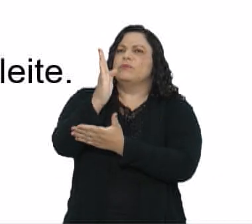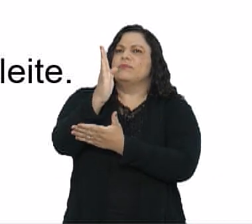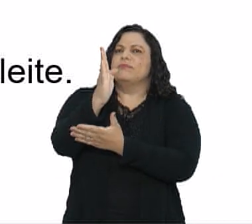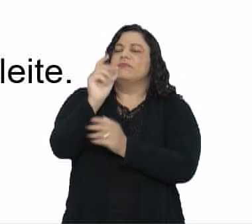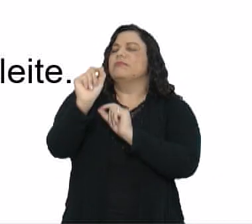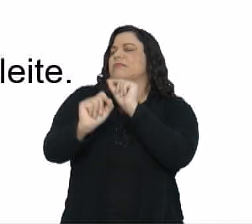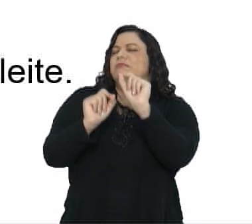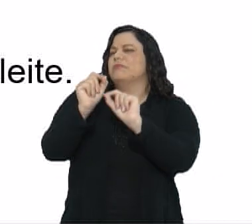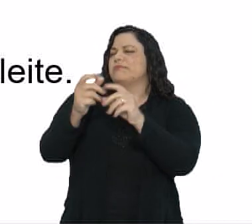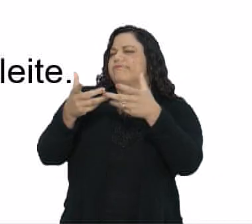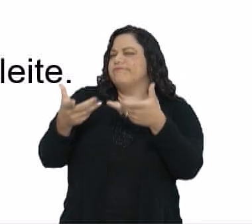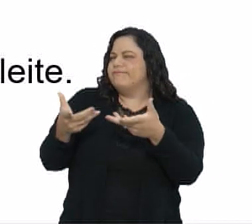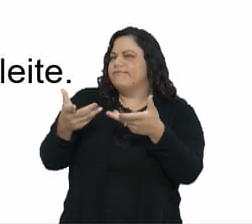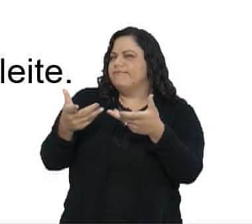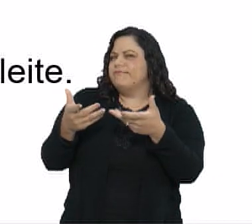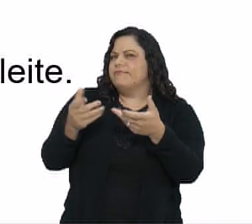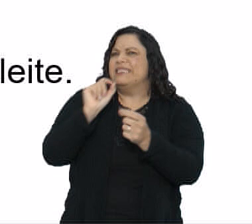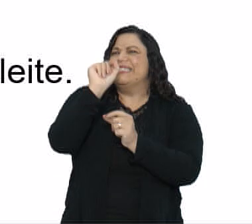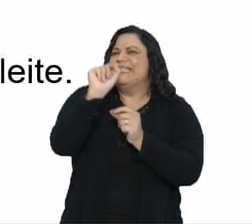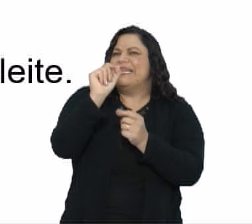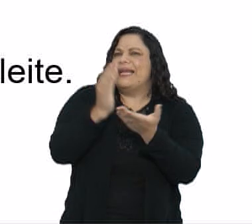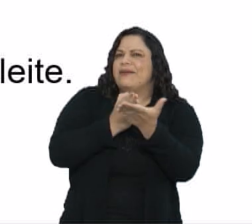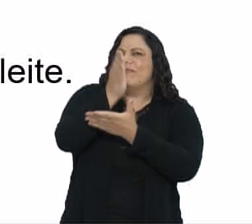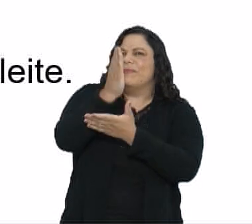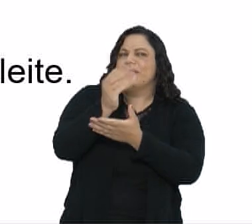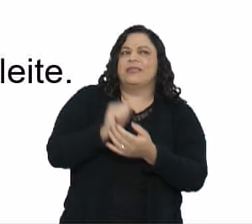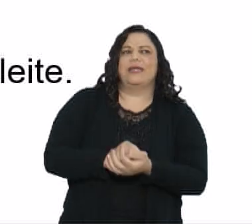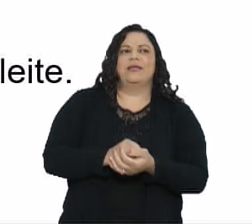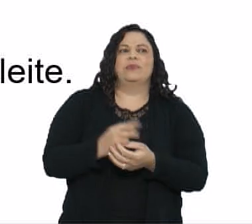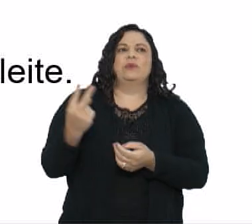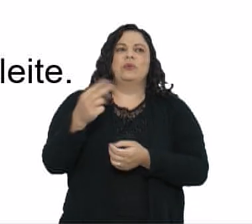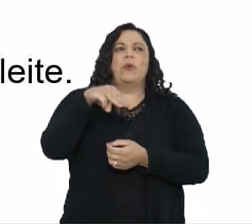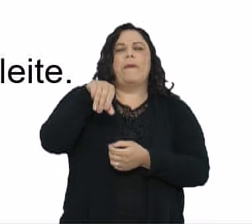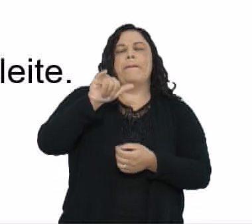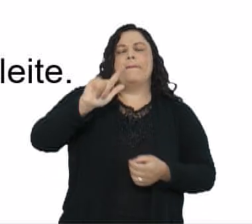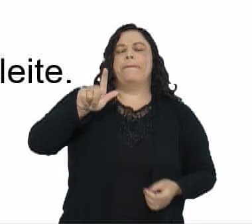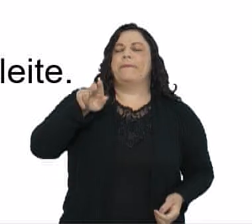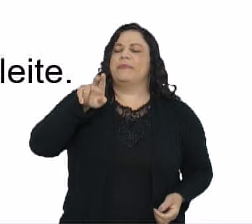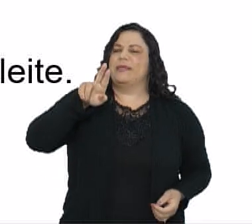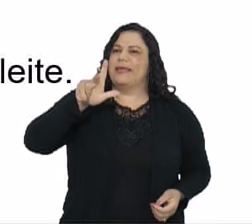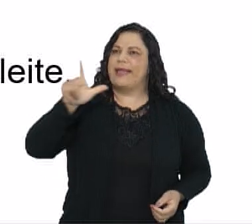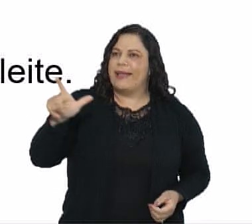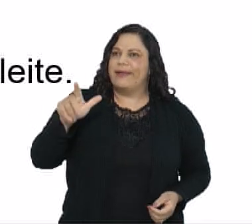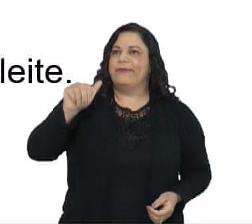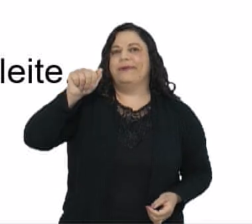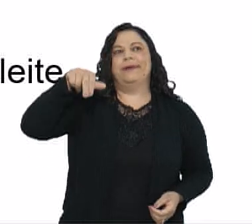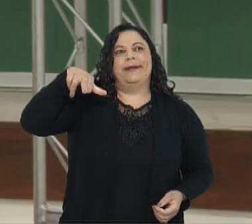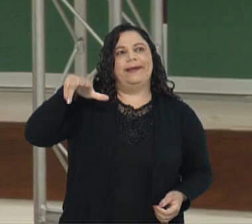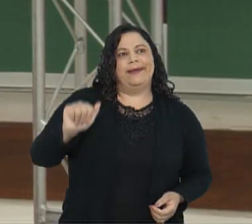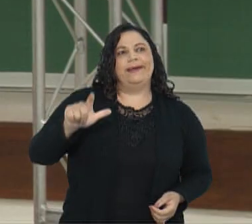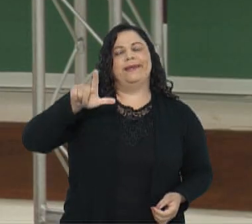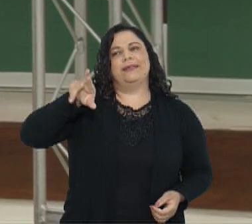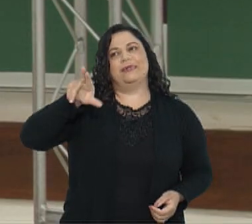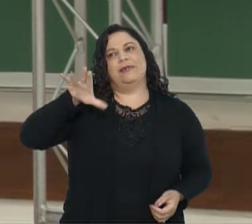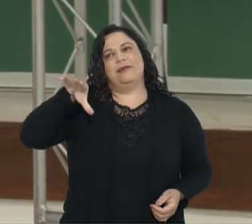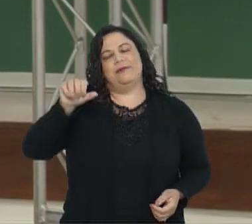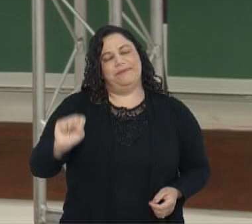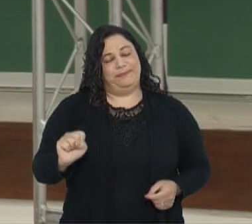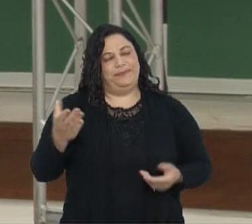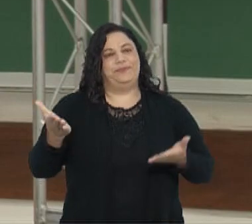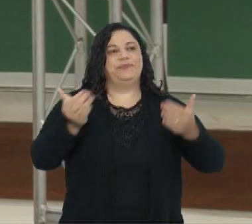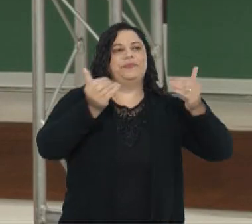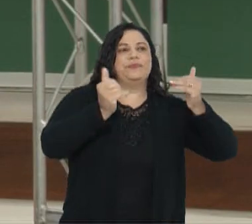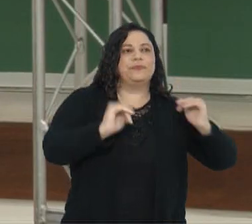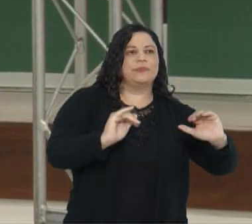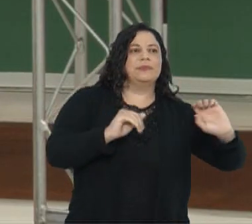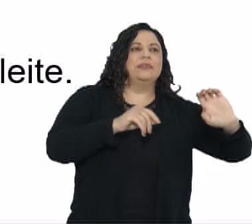caso ali, o Miguel, a Ana e Lucas, né? A folha caiu. O que caiu? A folha.